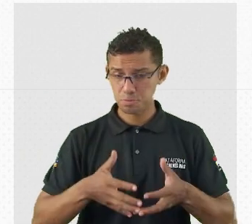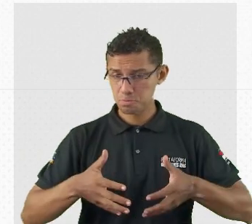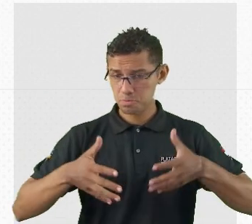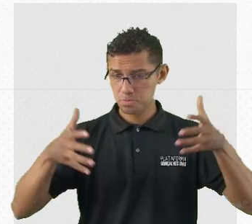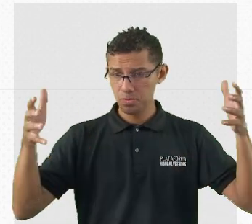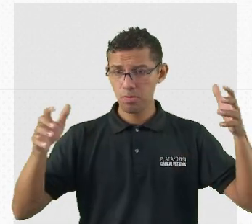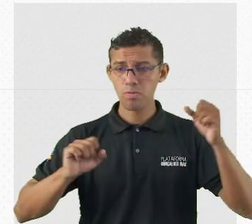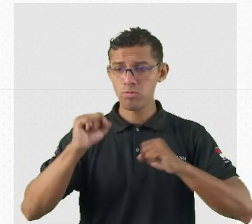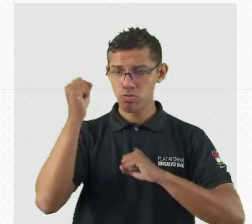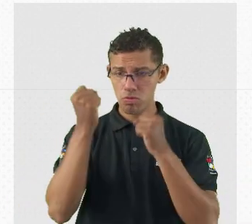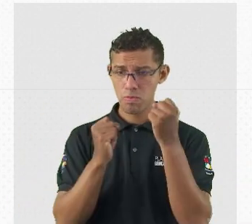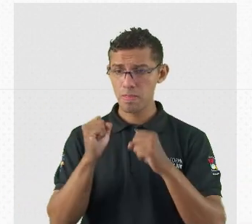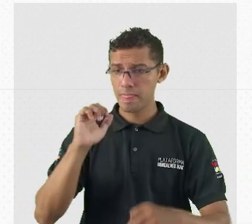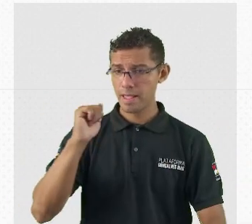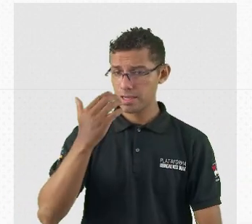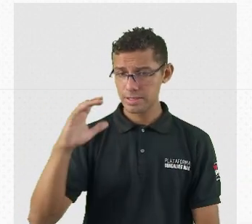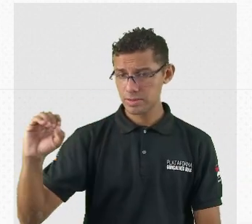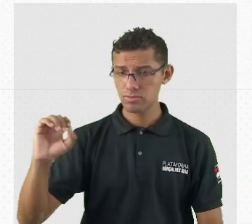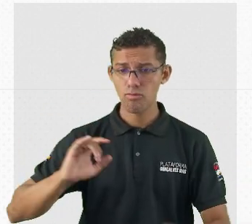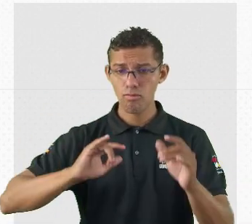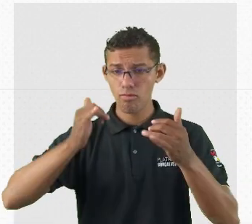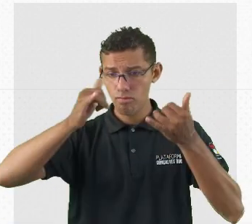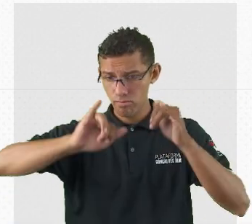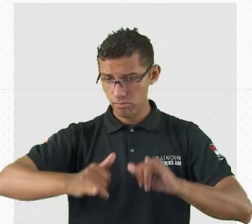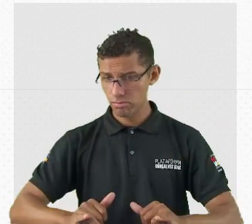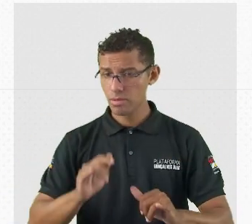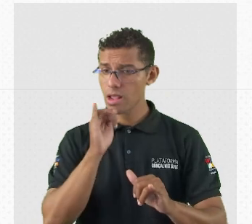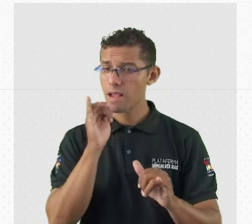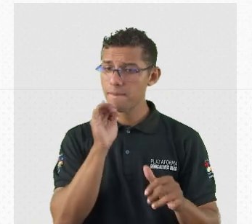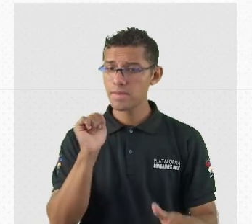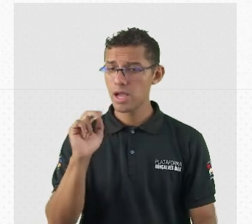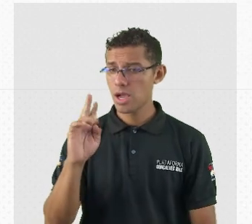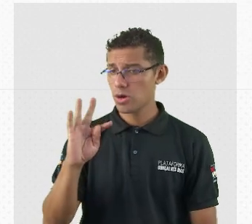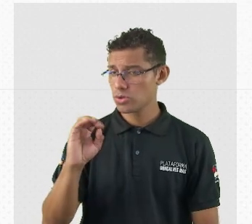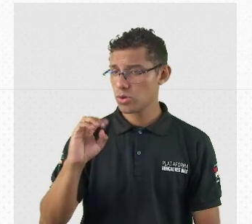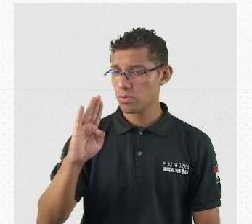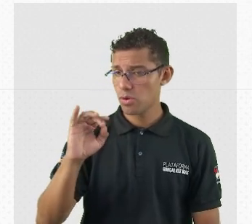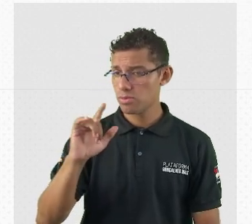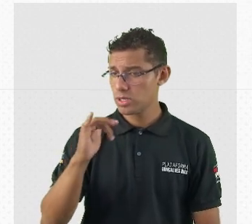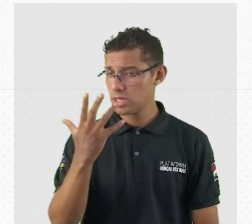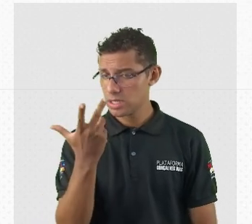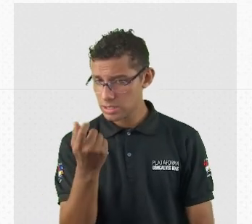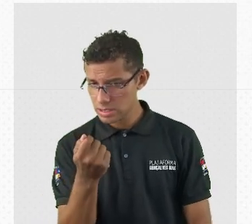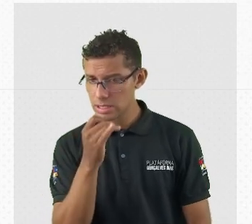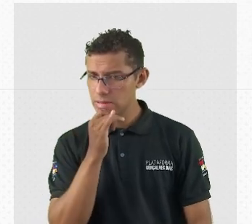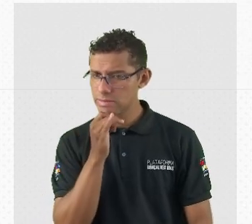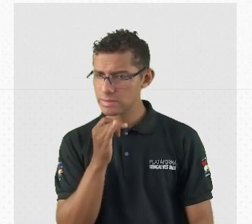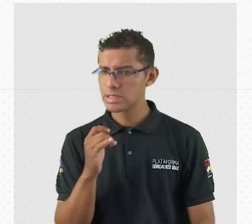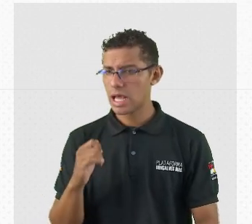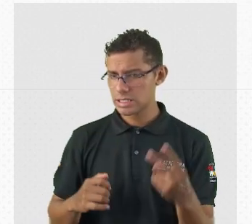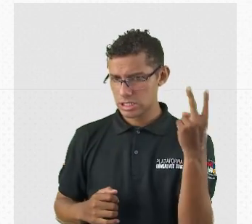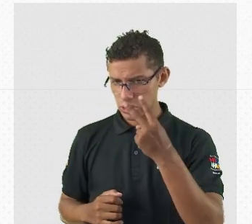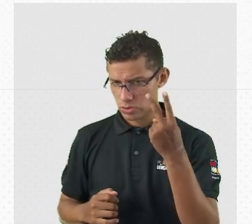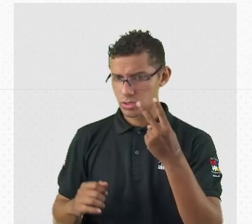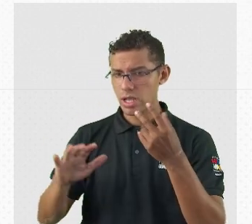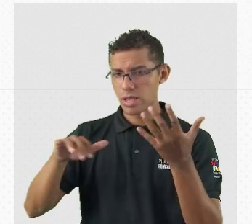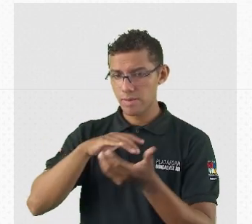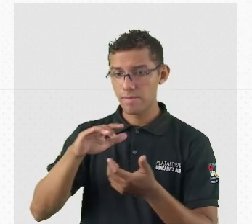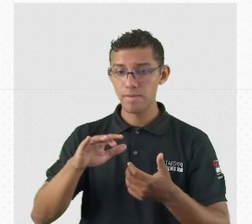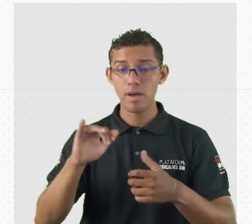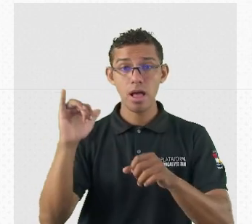das indústrias de aço, química e automobilística. Surge um modelo de produção importante, gente, na segunda revolução, que é o